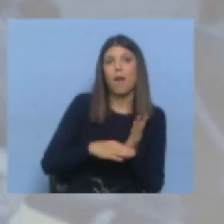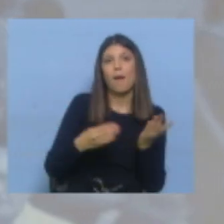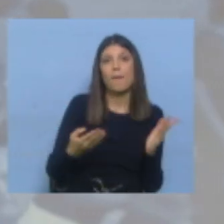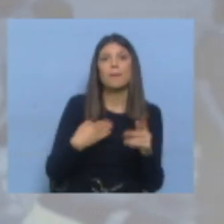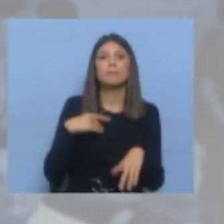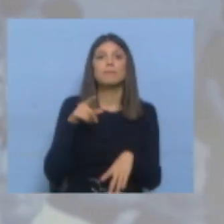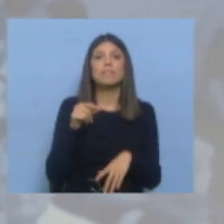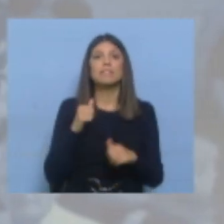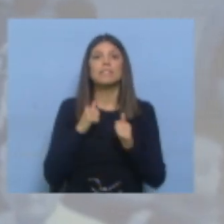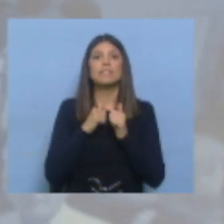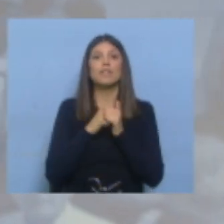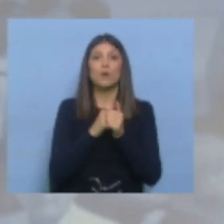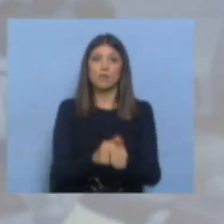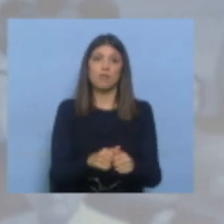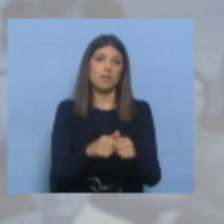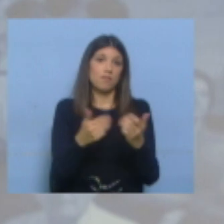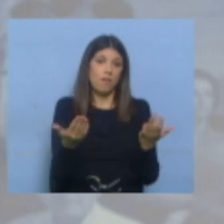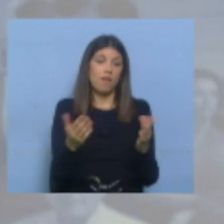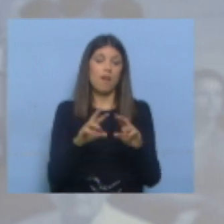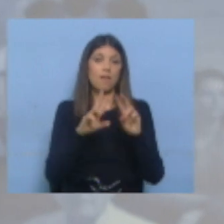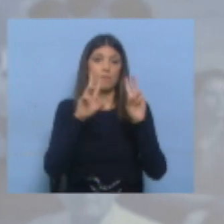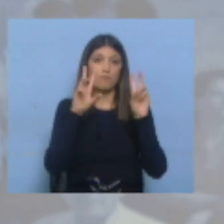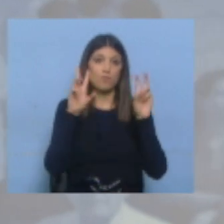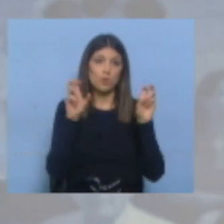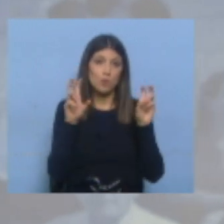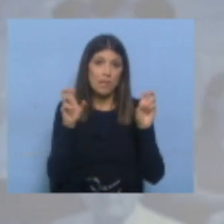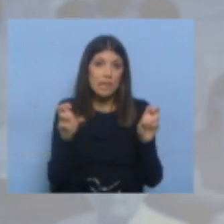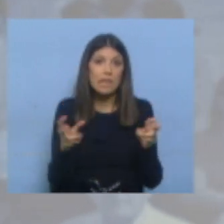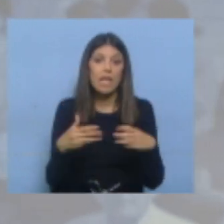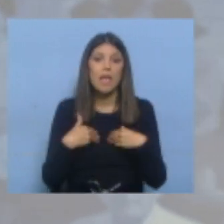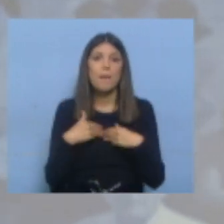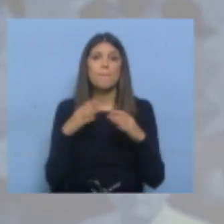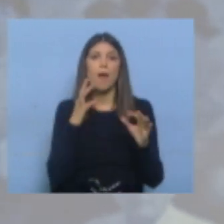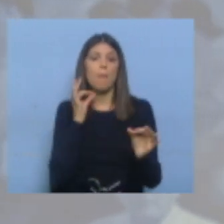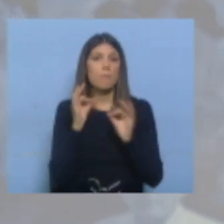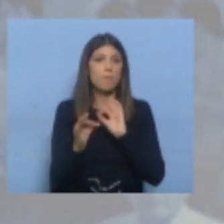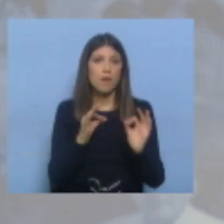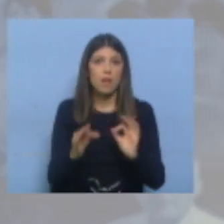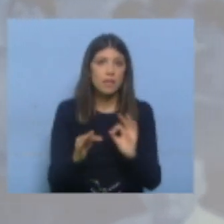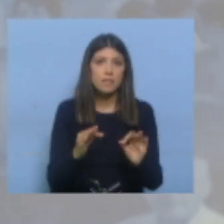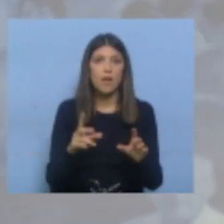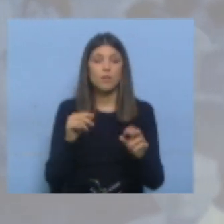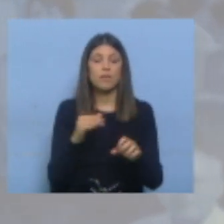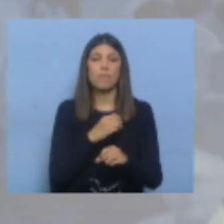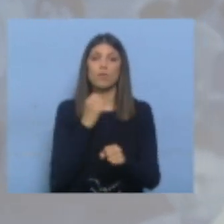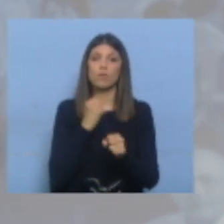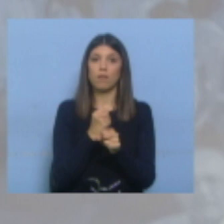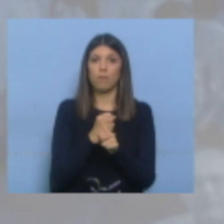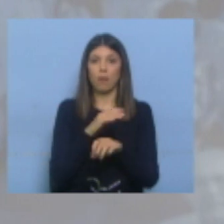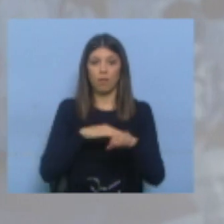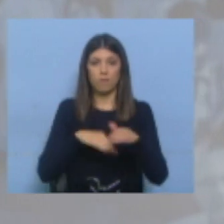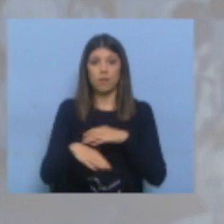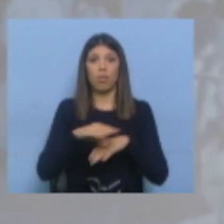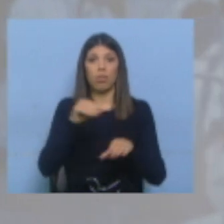e continuamos também a acompanhar a preparação que se vai fazendo e o trabalho que também nas instituições de ensino